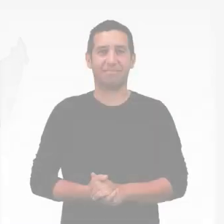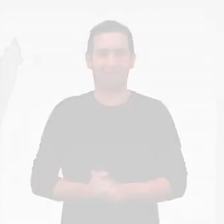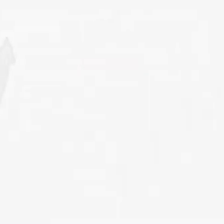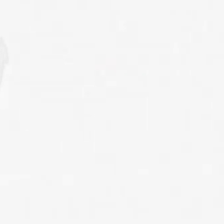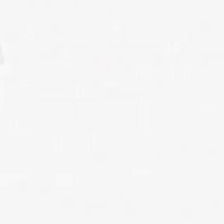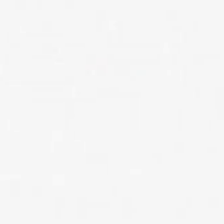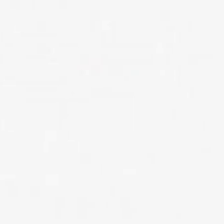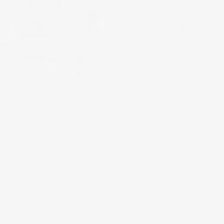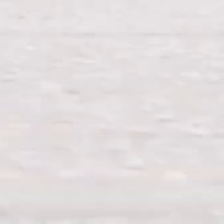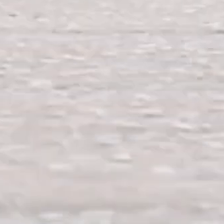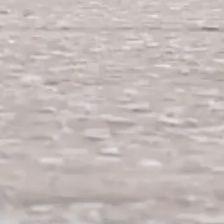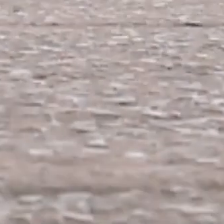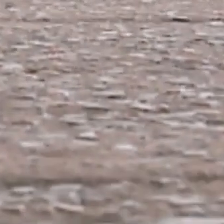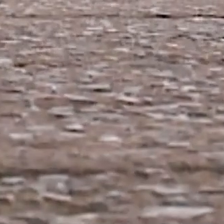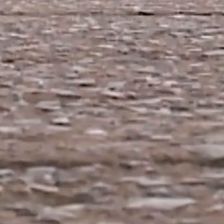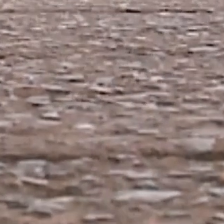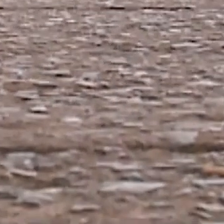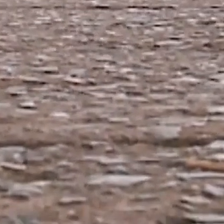agora.